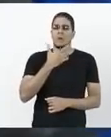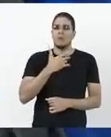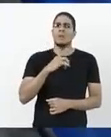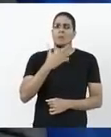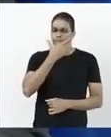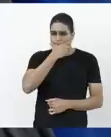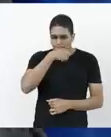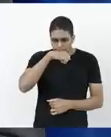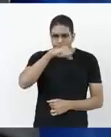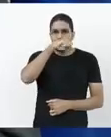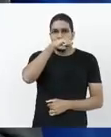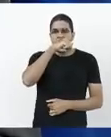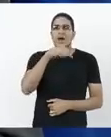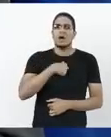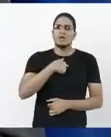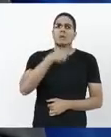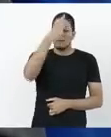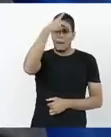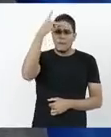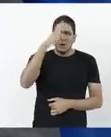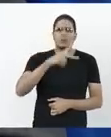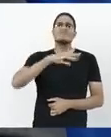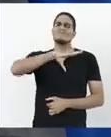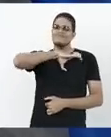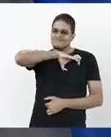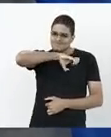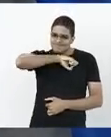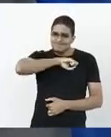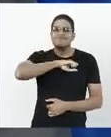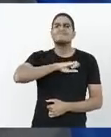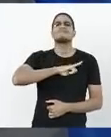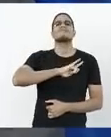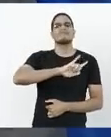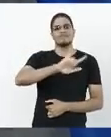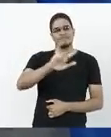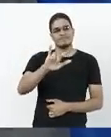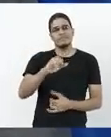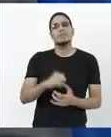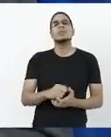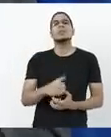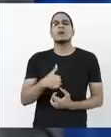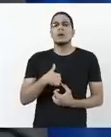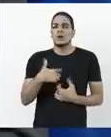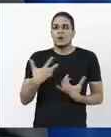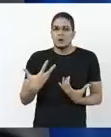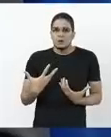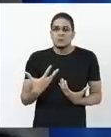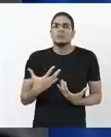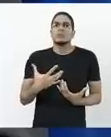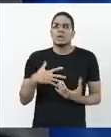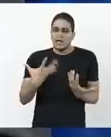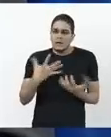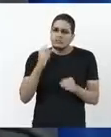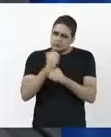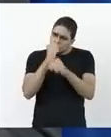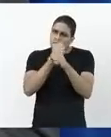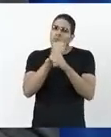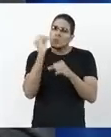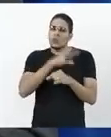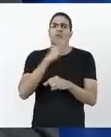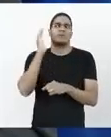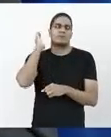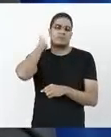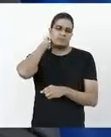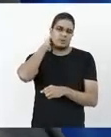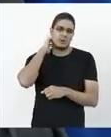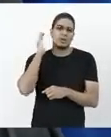quer contribuir para construir esse futuro, com políticas de saúde, o hospital materno-infantil, o